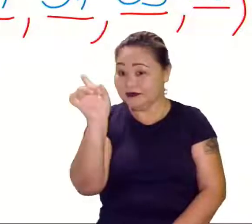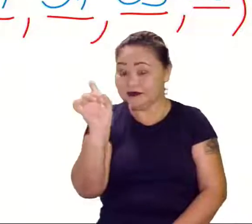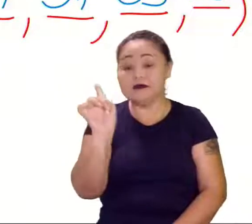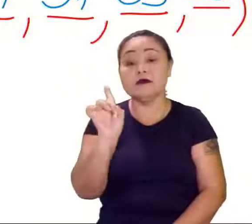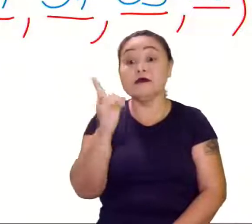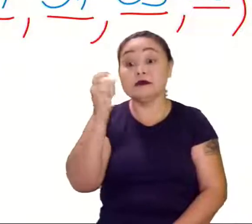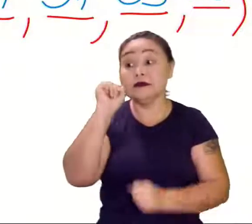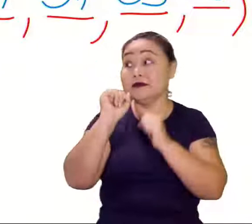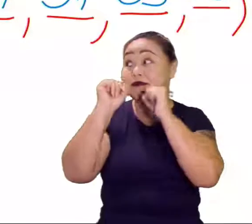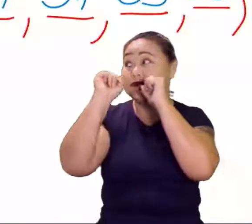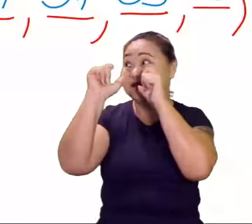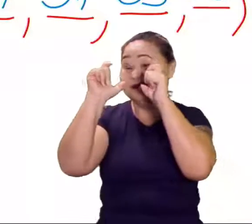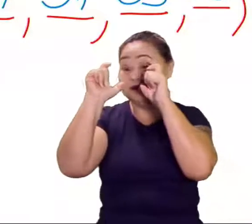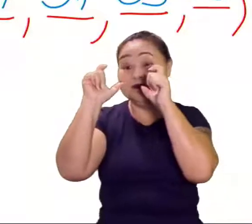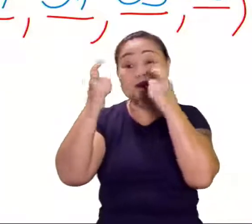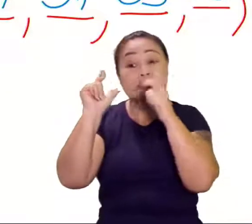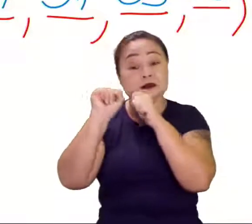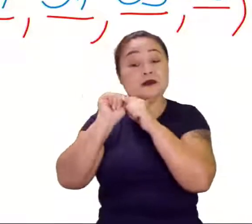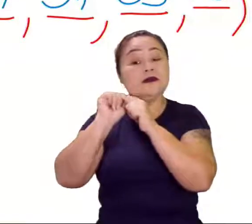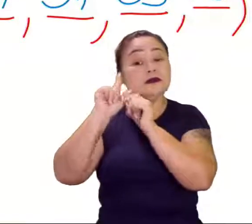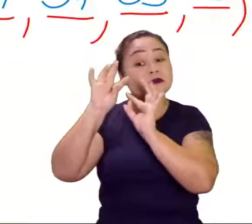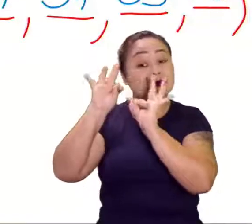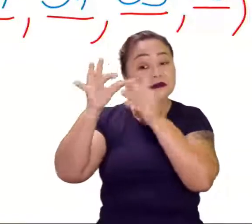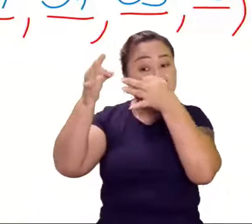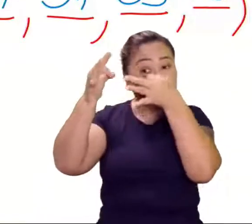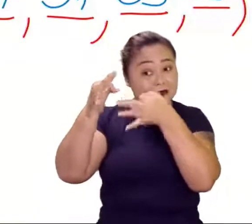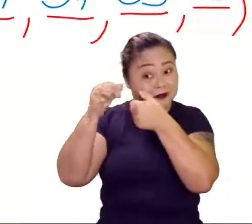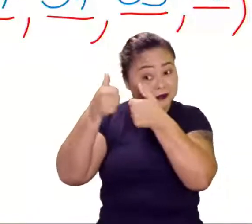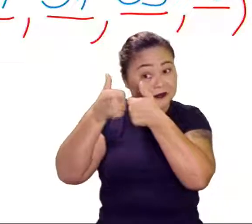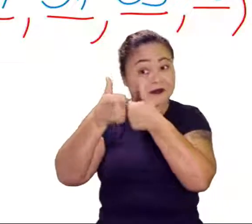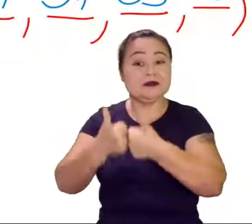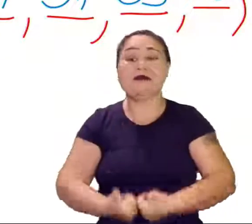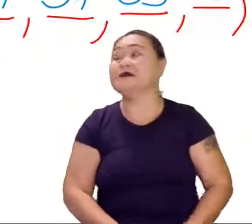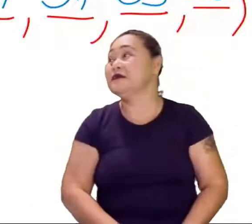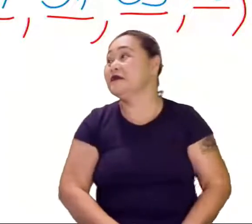Só prestar atenção, que dá tudo certo, né?